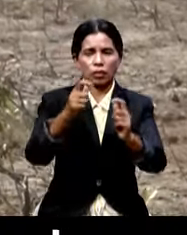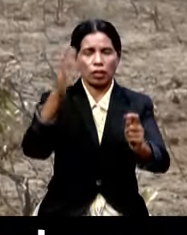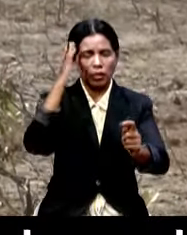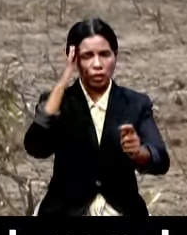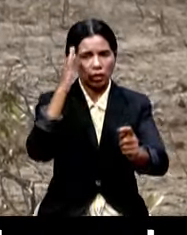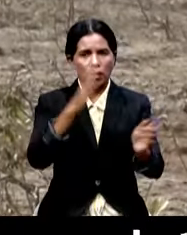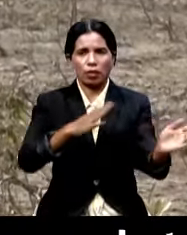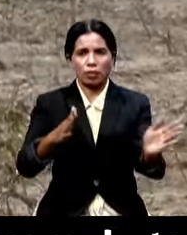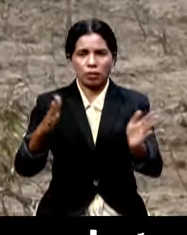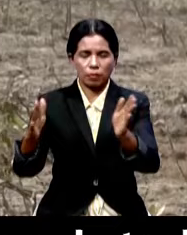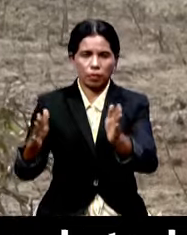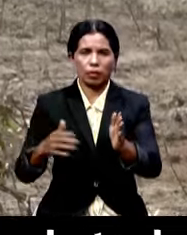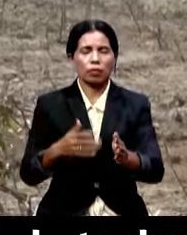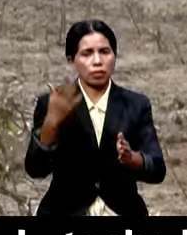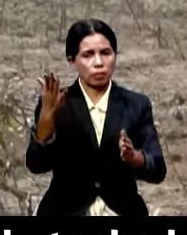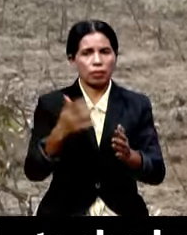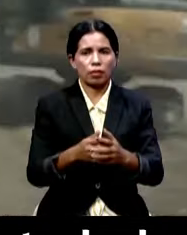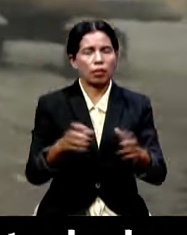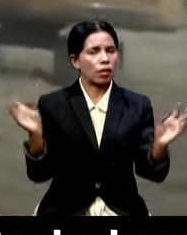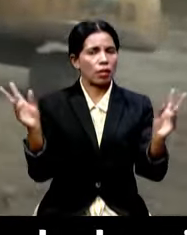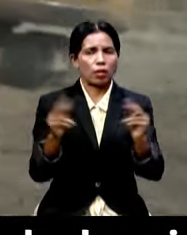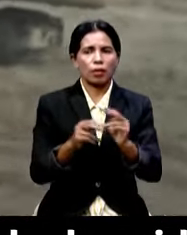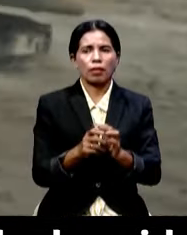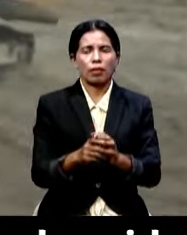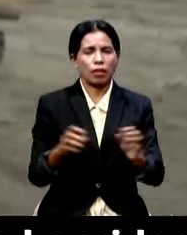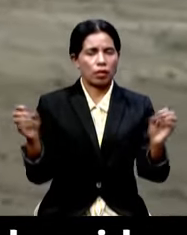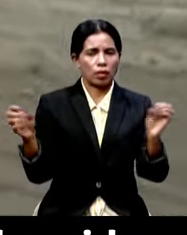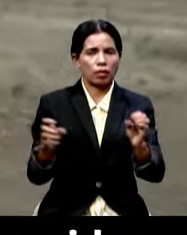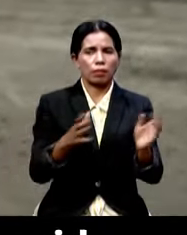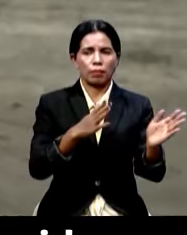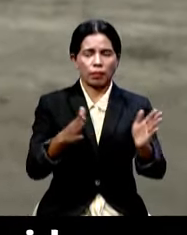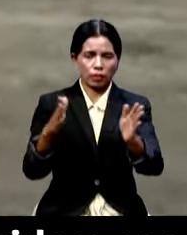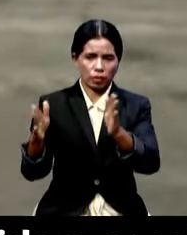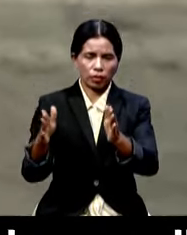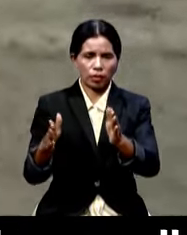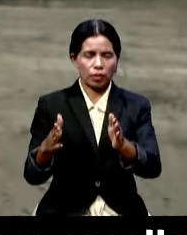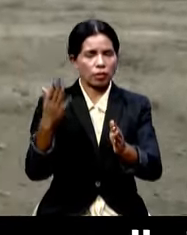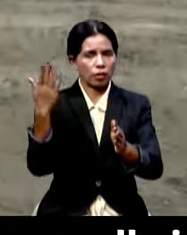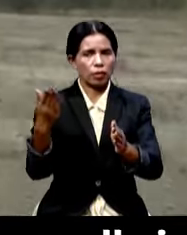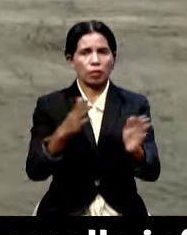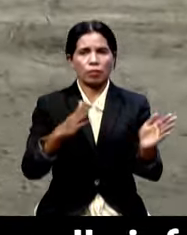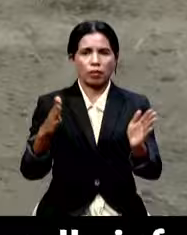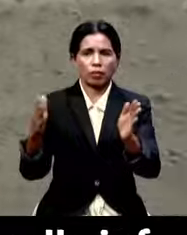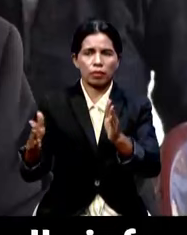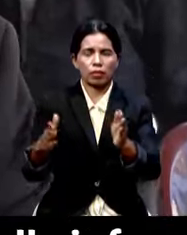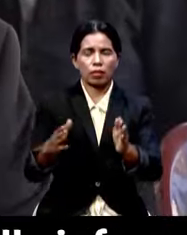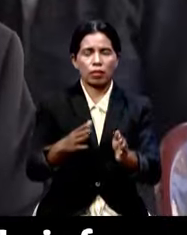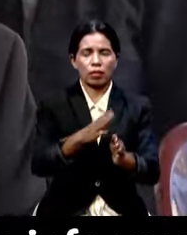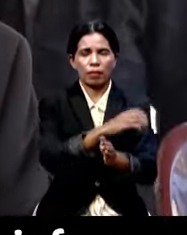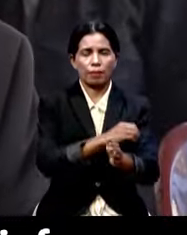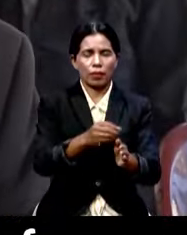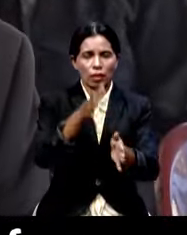que está o processo extinto. Lá, e da lá o nosso processo, e da nene, processo de vacatuas ou em qual